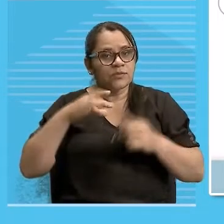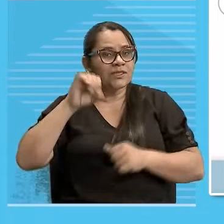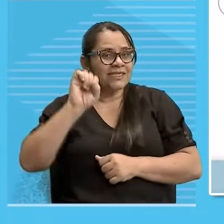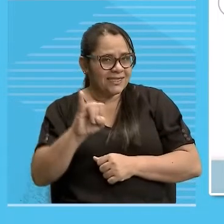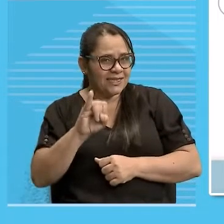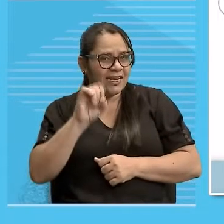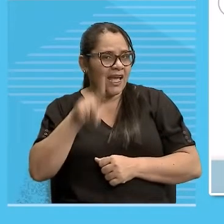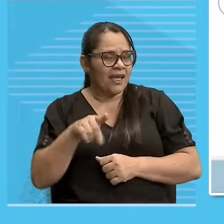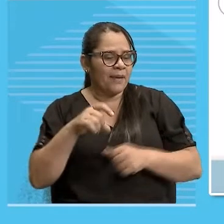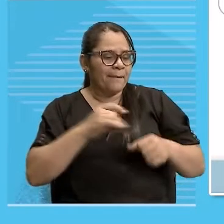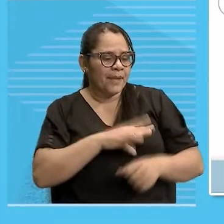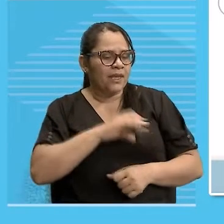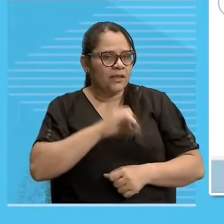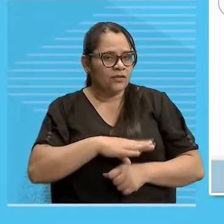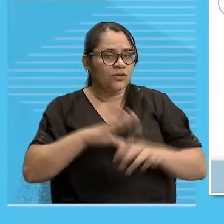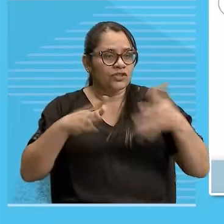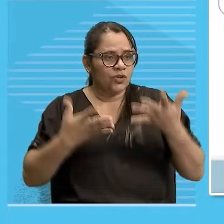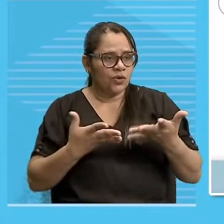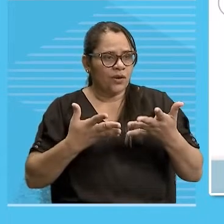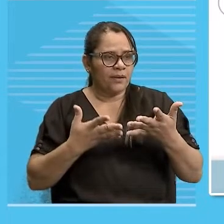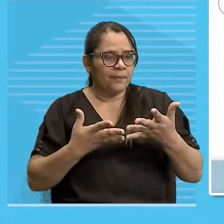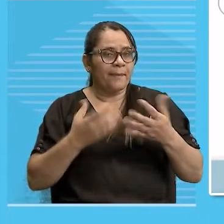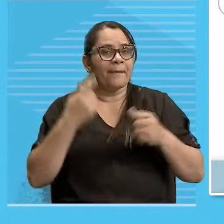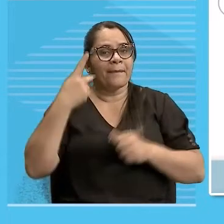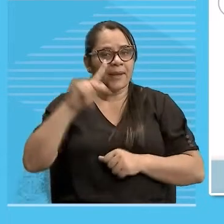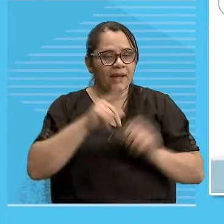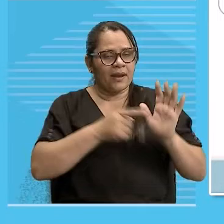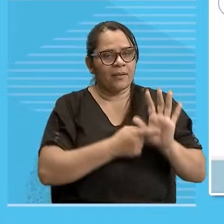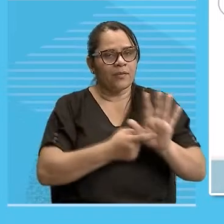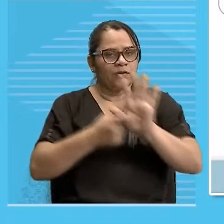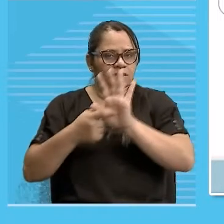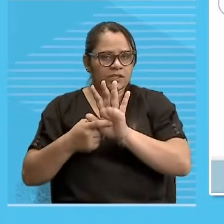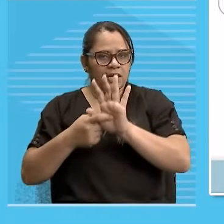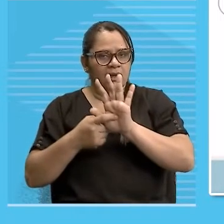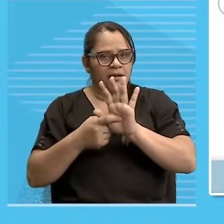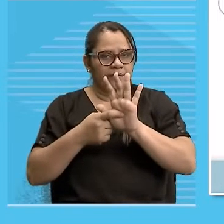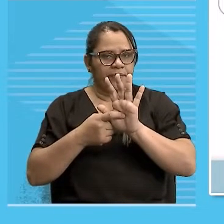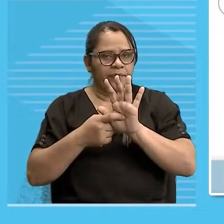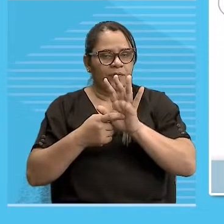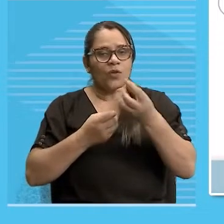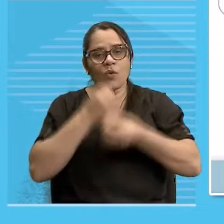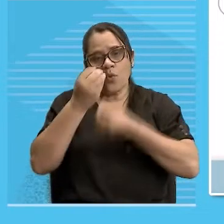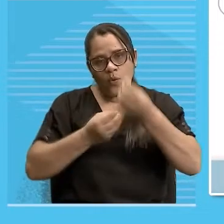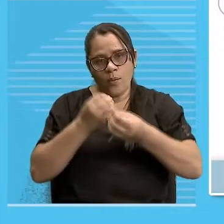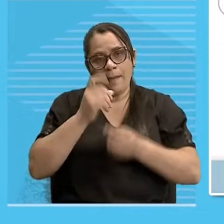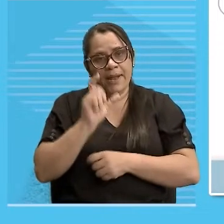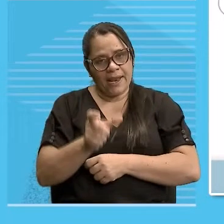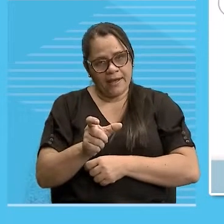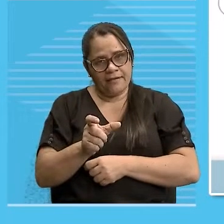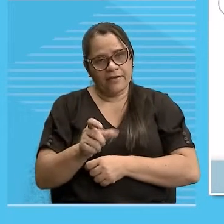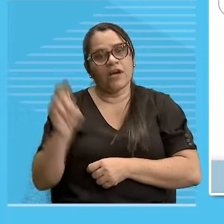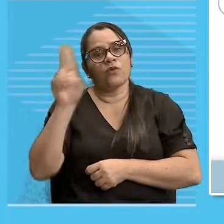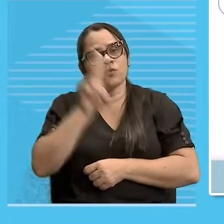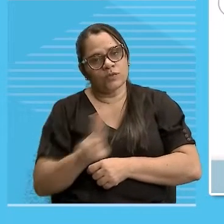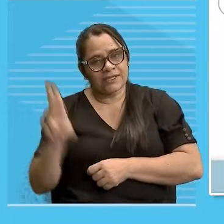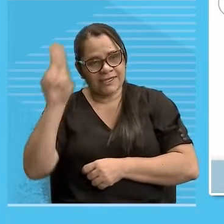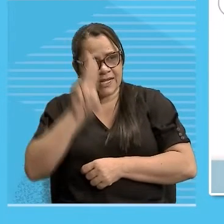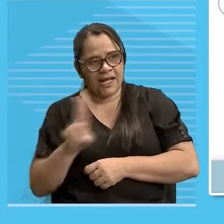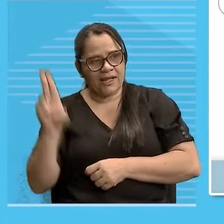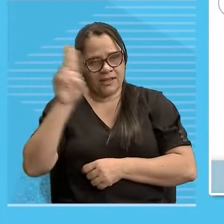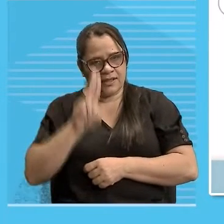Quando, principalmente, para indicar como a palavra foi exaltada, ou como a palavra